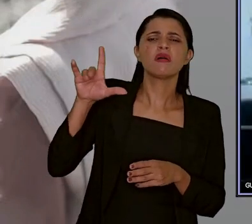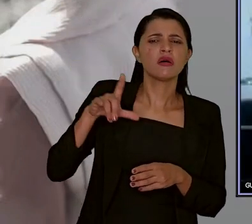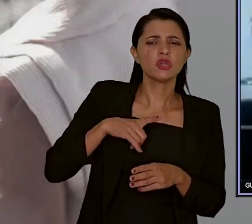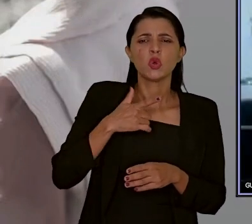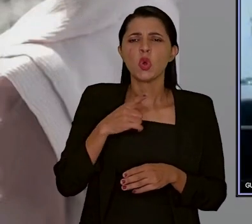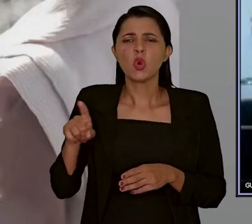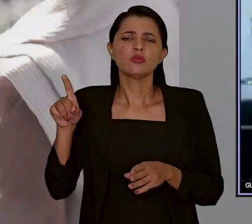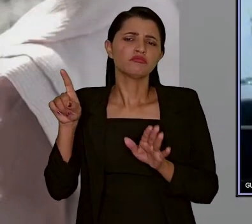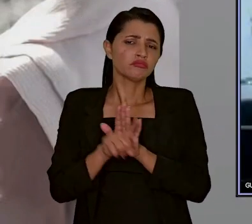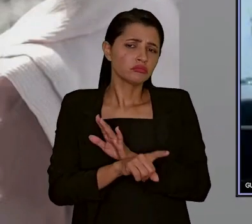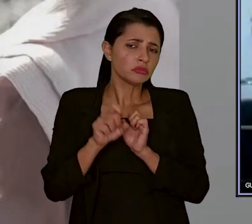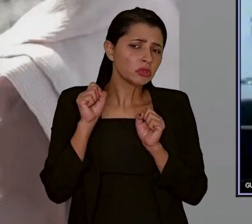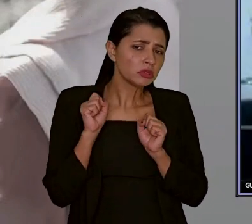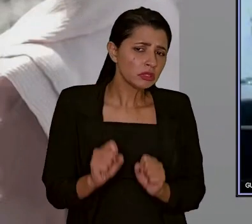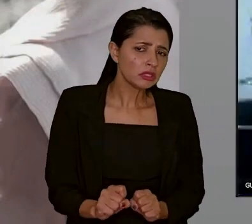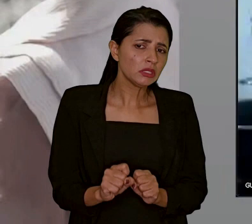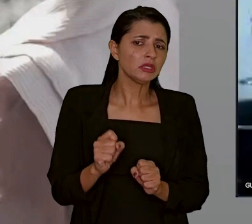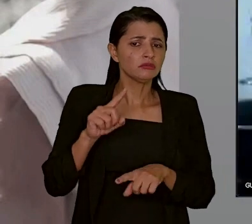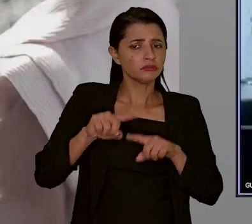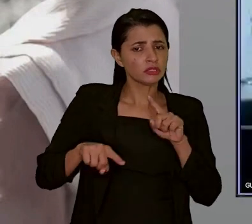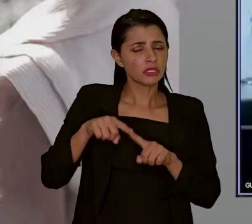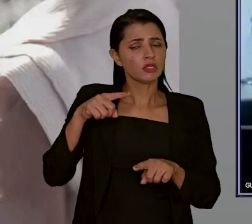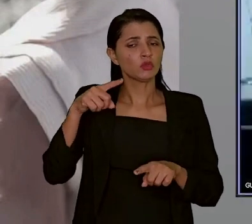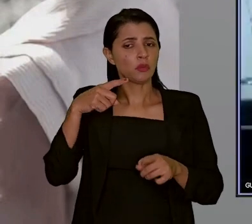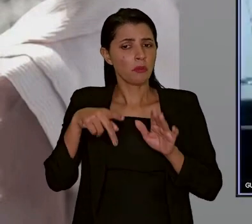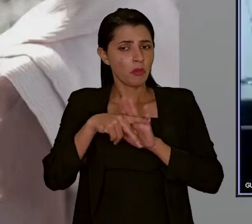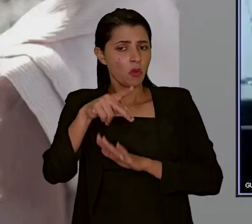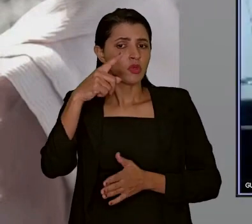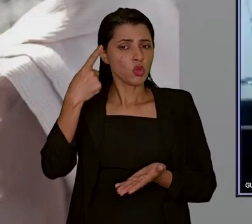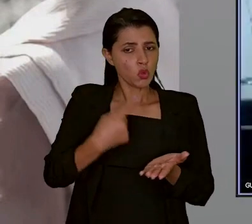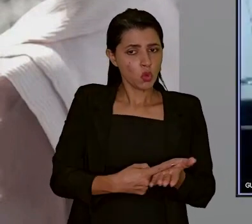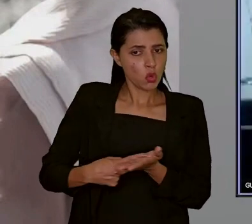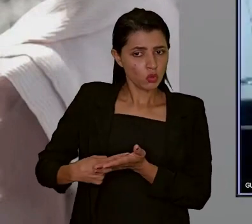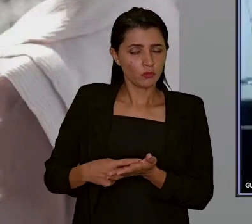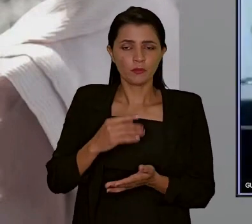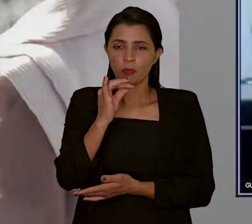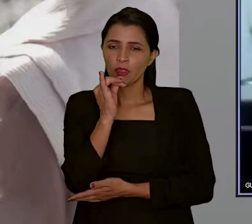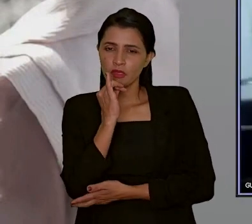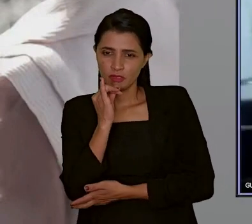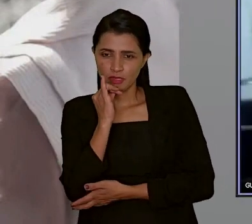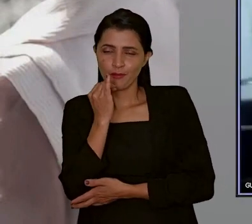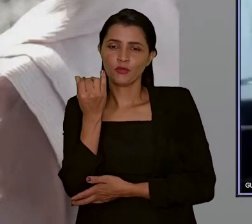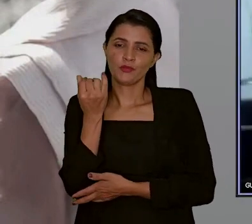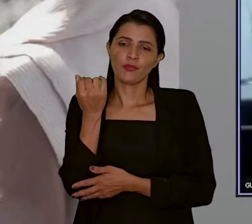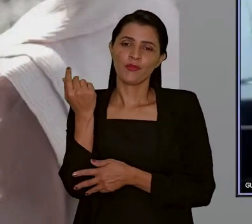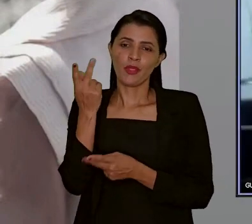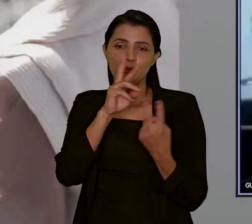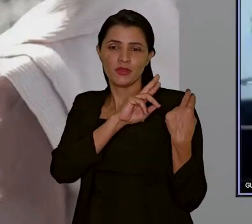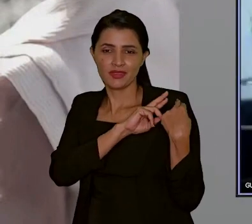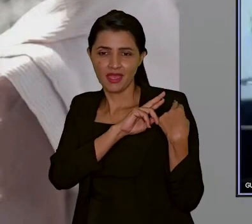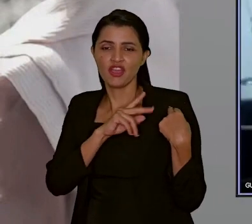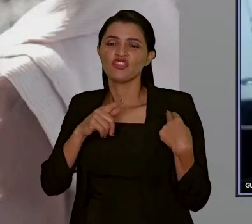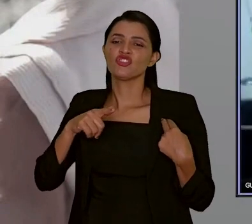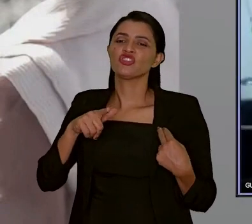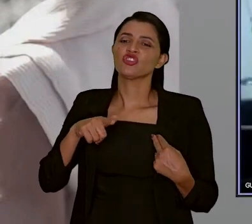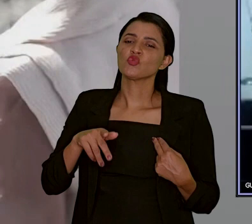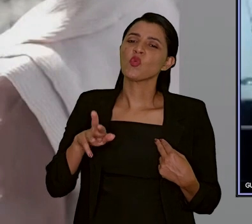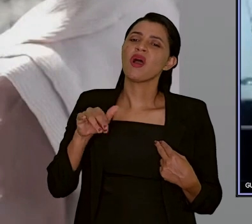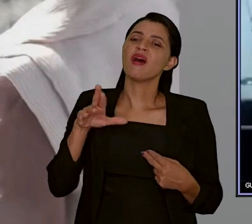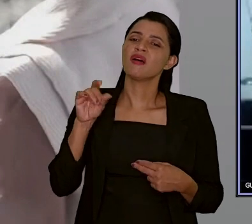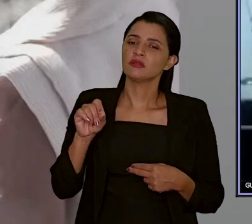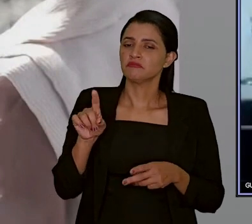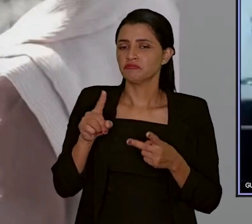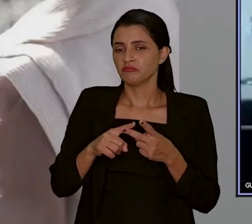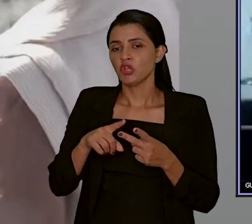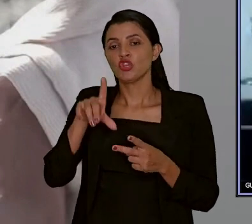questões poderiam ser objeto desse acordo. Por exemplo, a própria questão da guarda, próprio direito de visita,